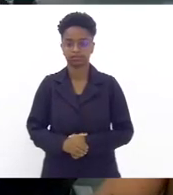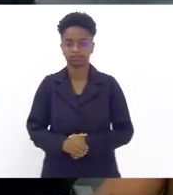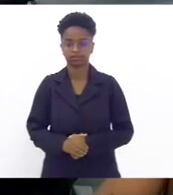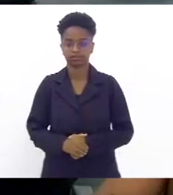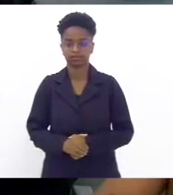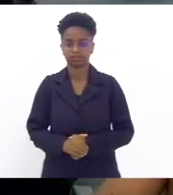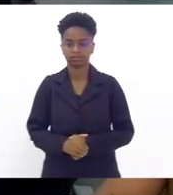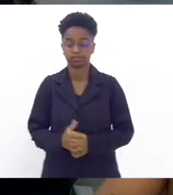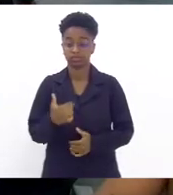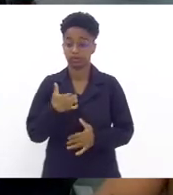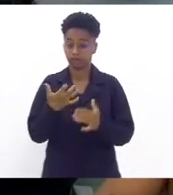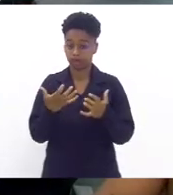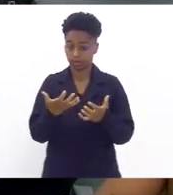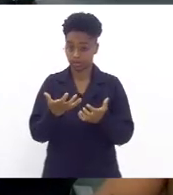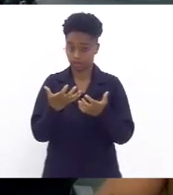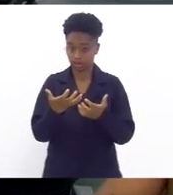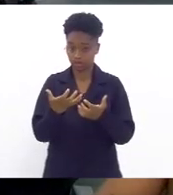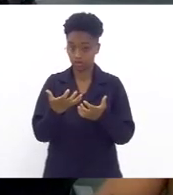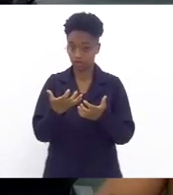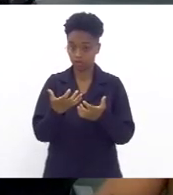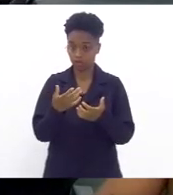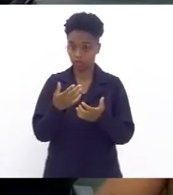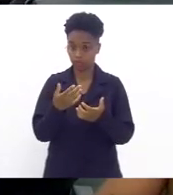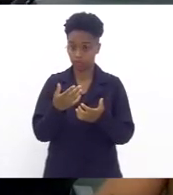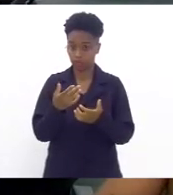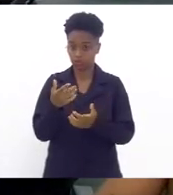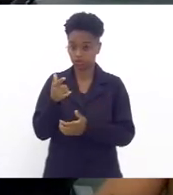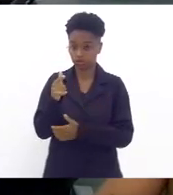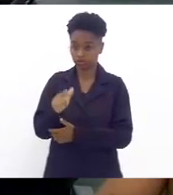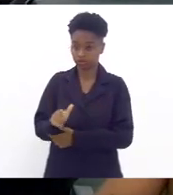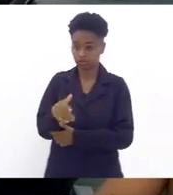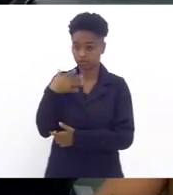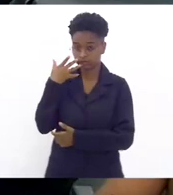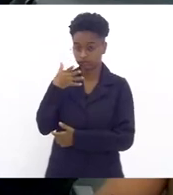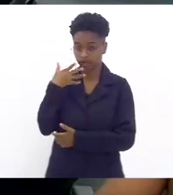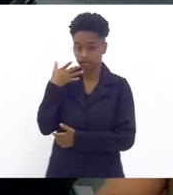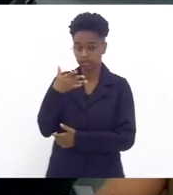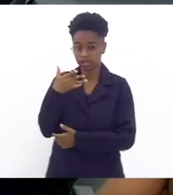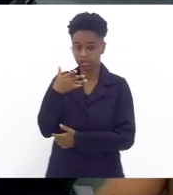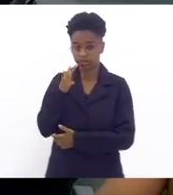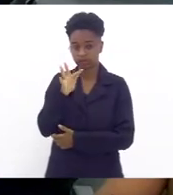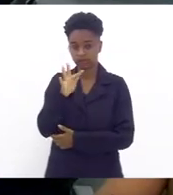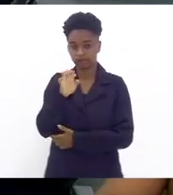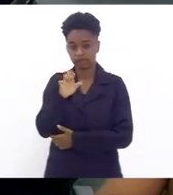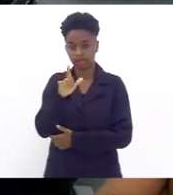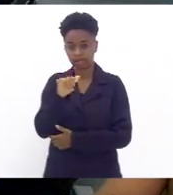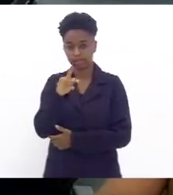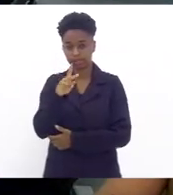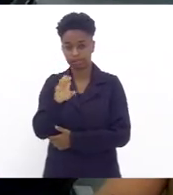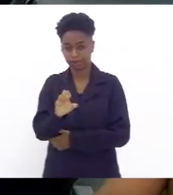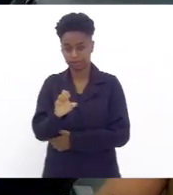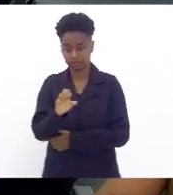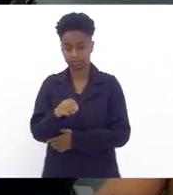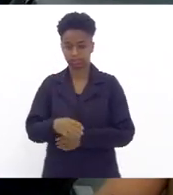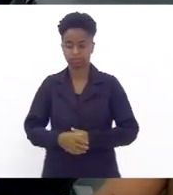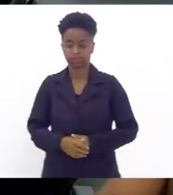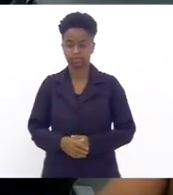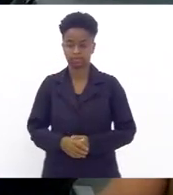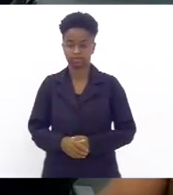eu queria resgatar primeiro a fala do Felipe Galdino